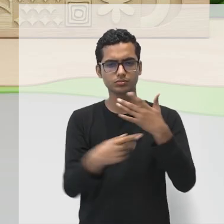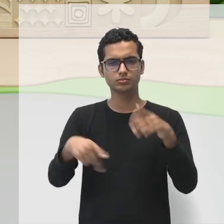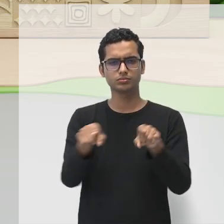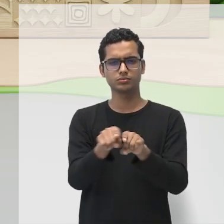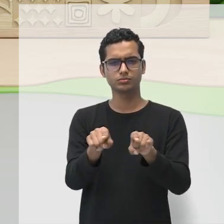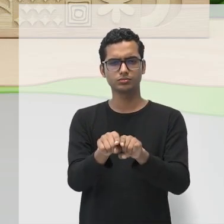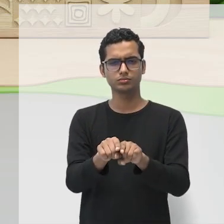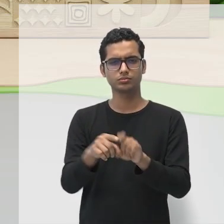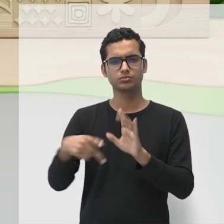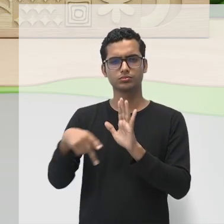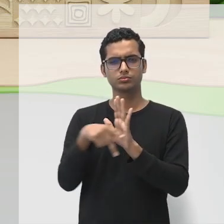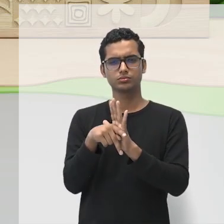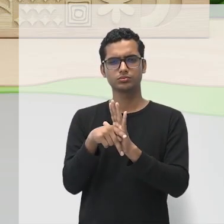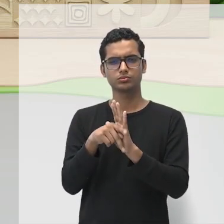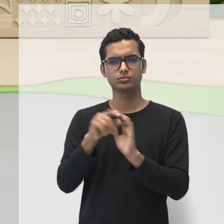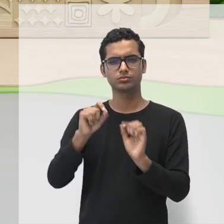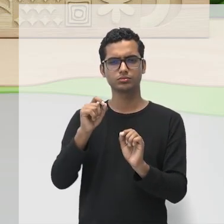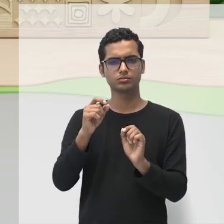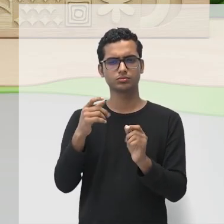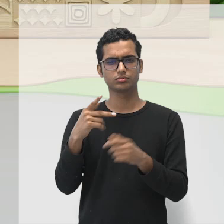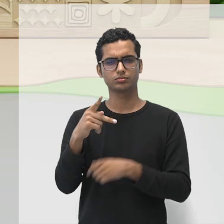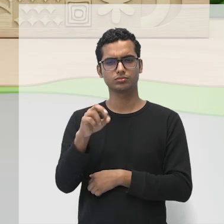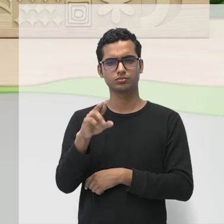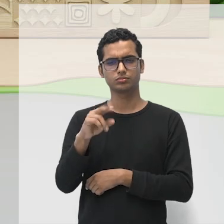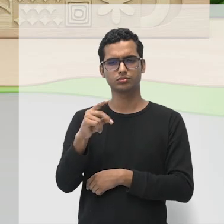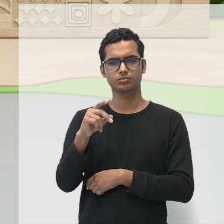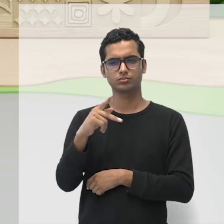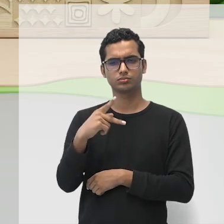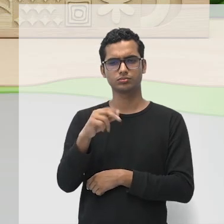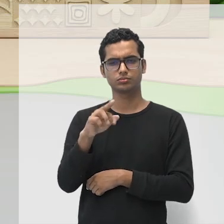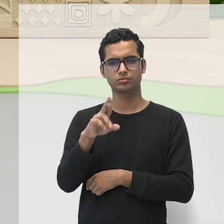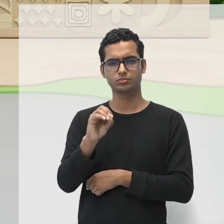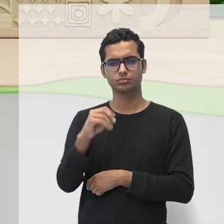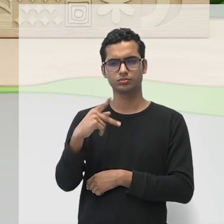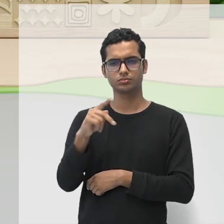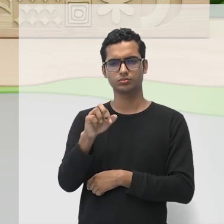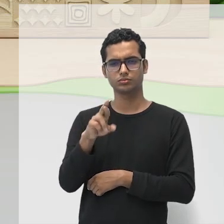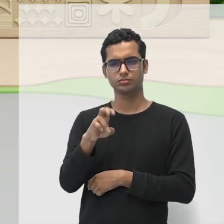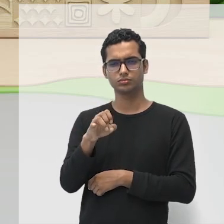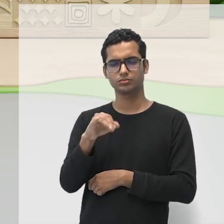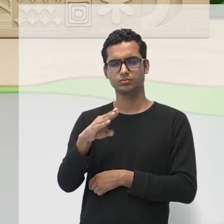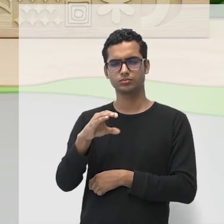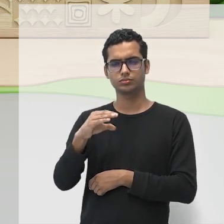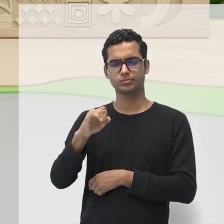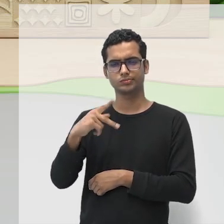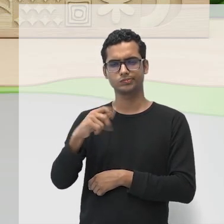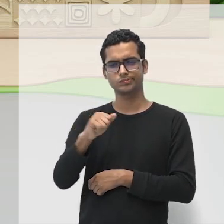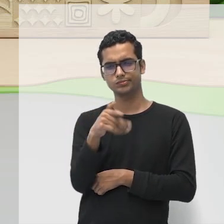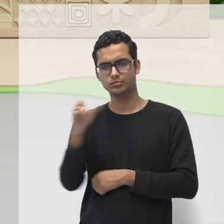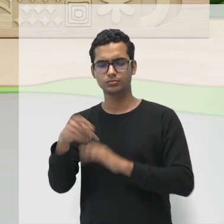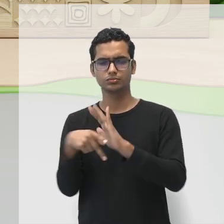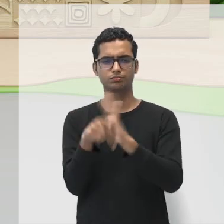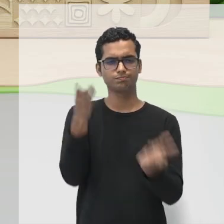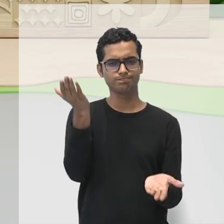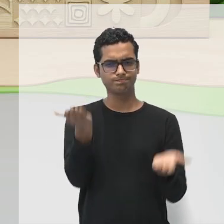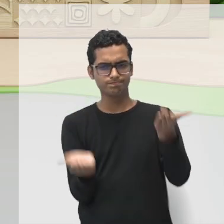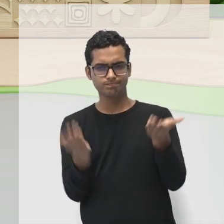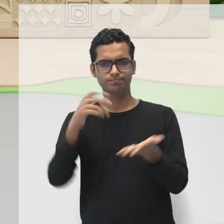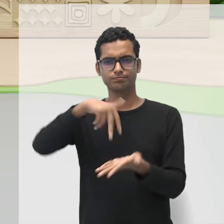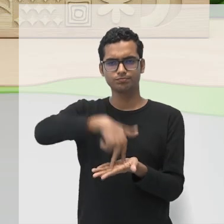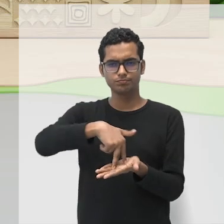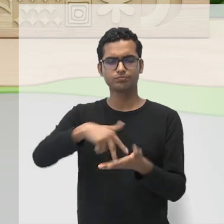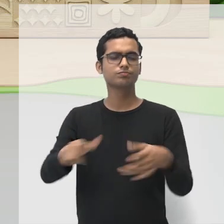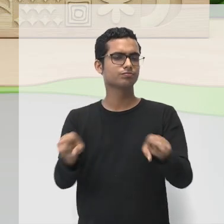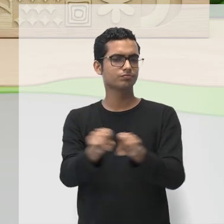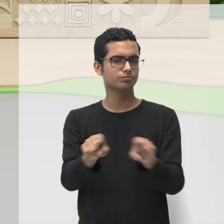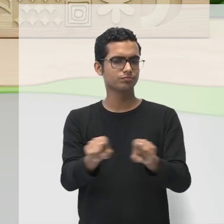propriocepção e equilíbrio, certo? O nosso equilíbrio de nos mantermos em pé também está